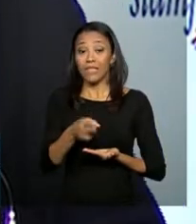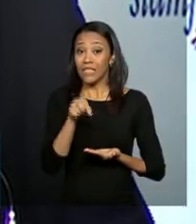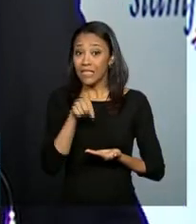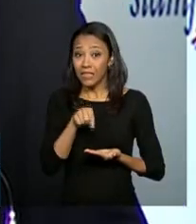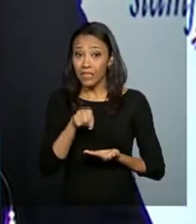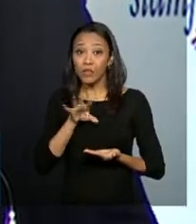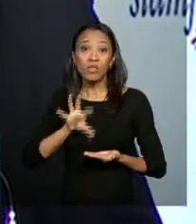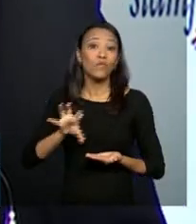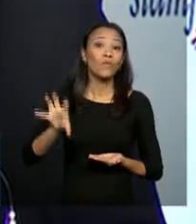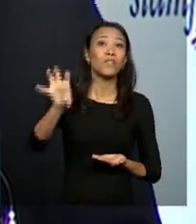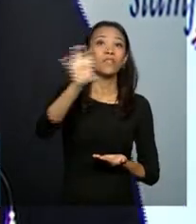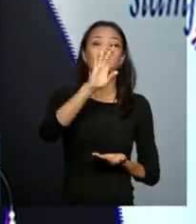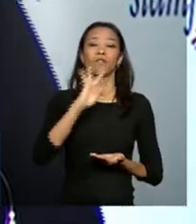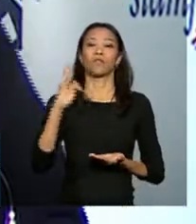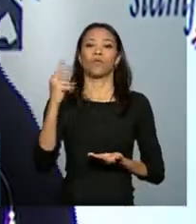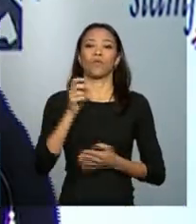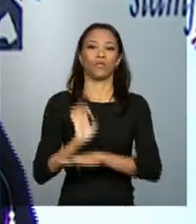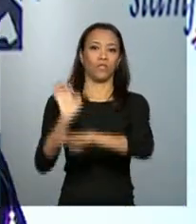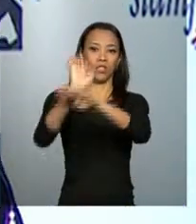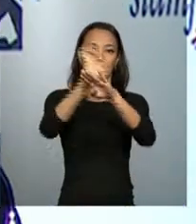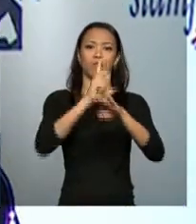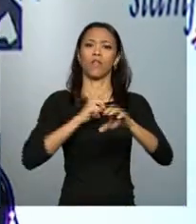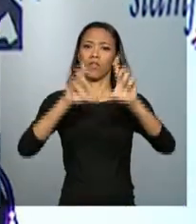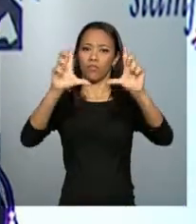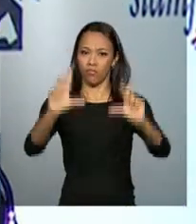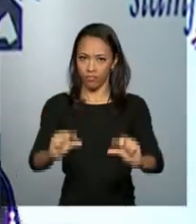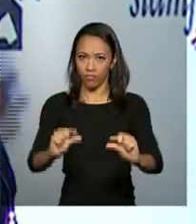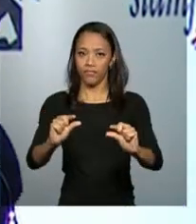os estados também,